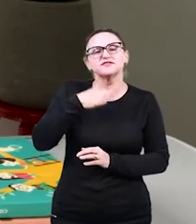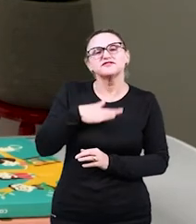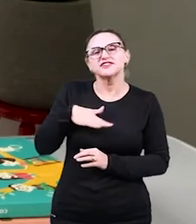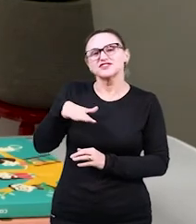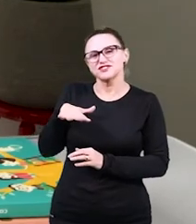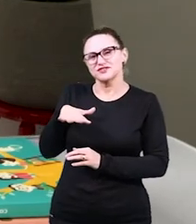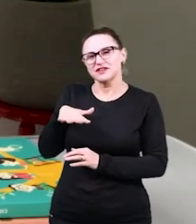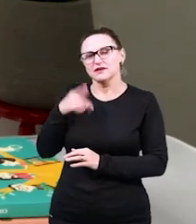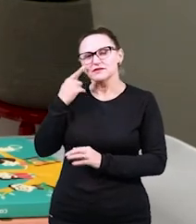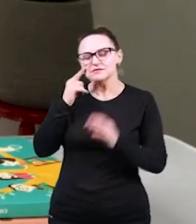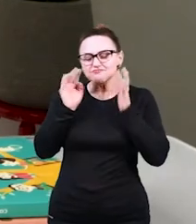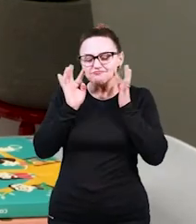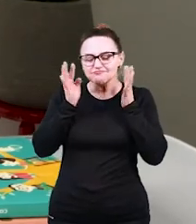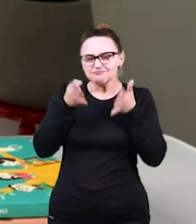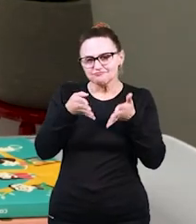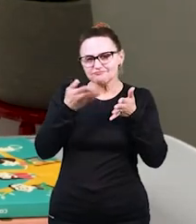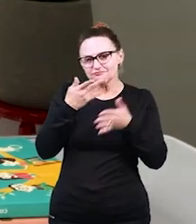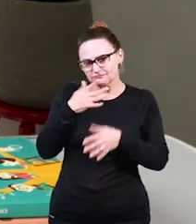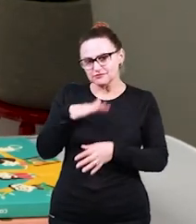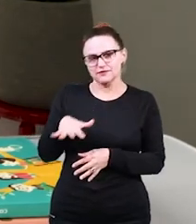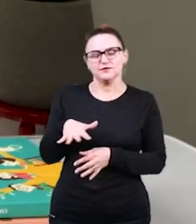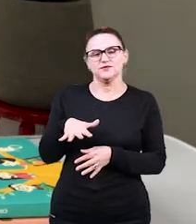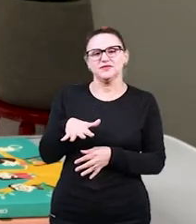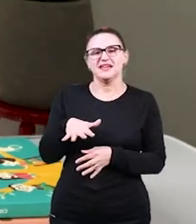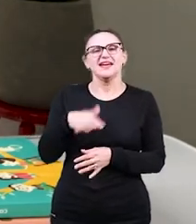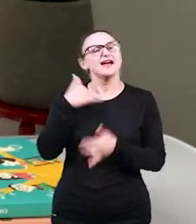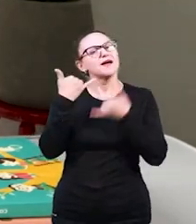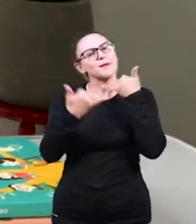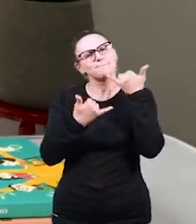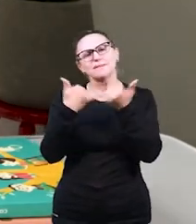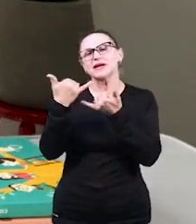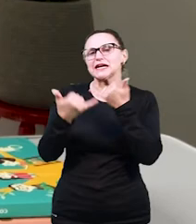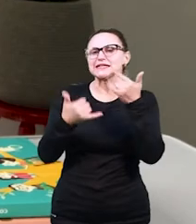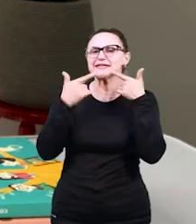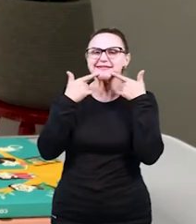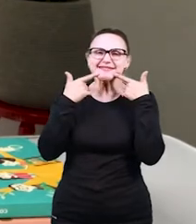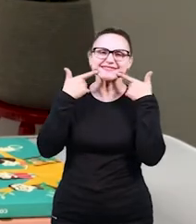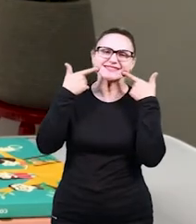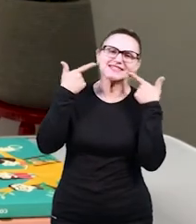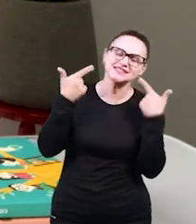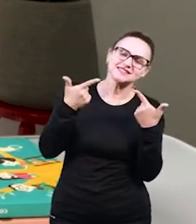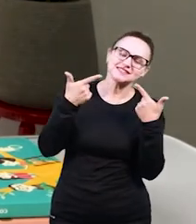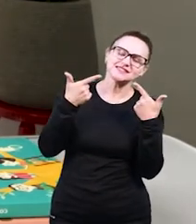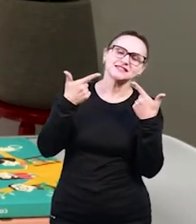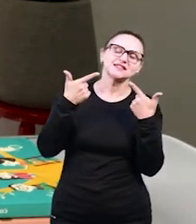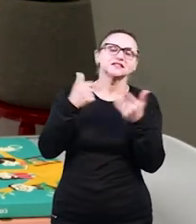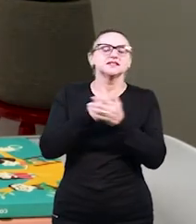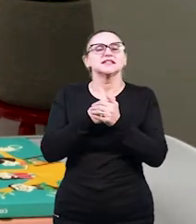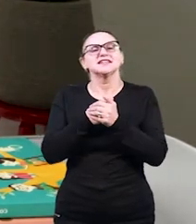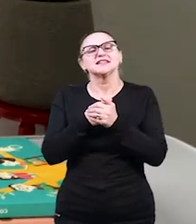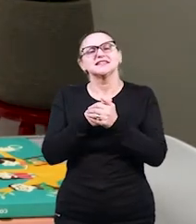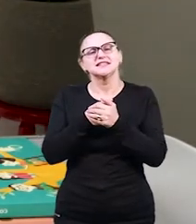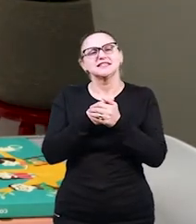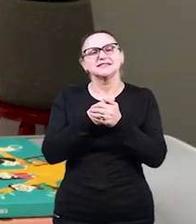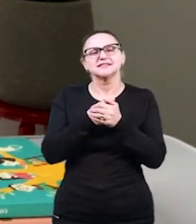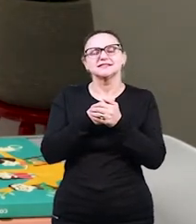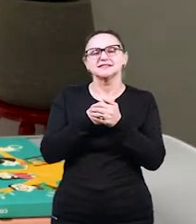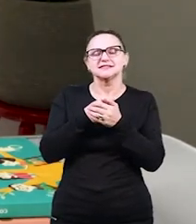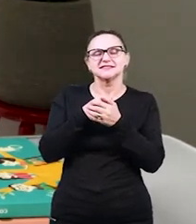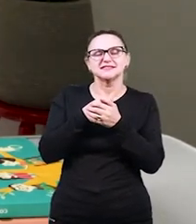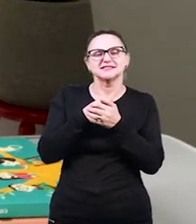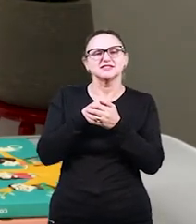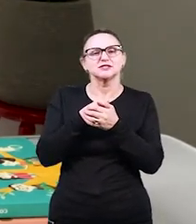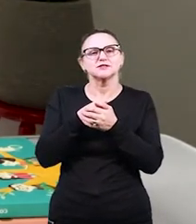uma ótica infantil. Então, essa coisa da brincadeira, do humor, né? Esse jogo de forças